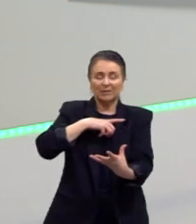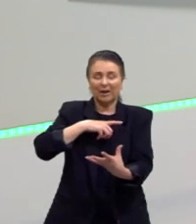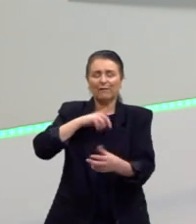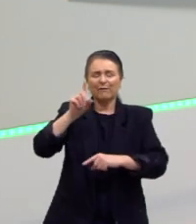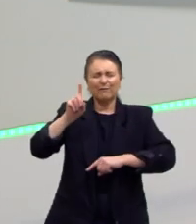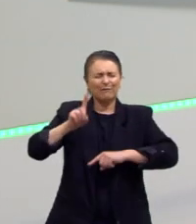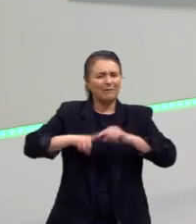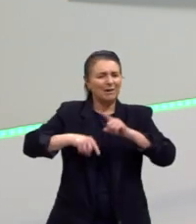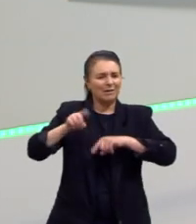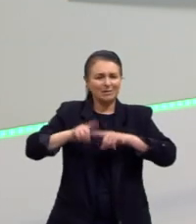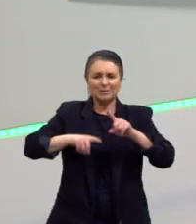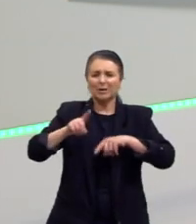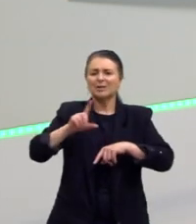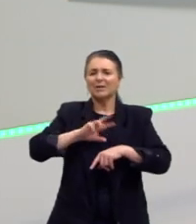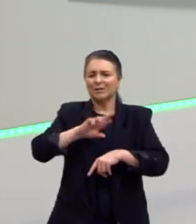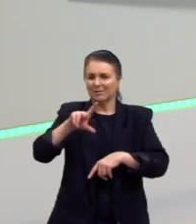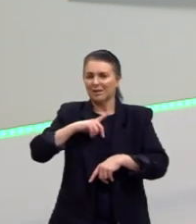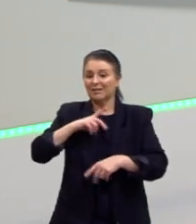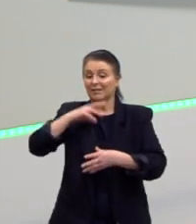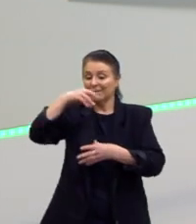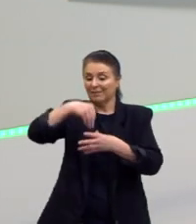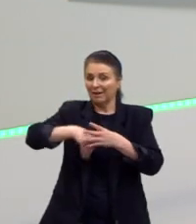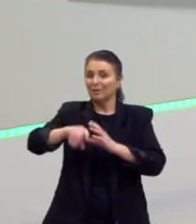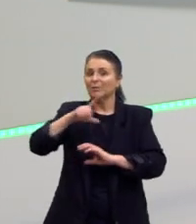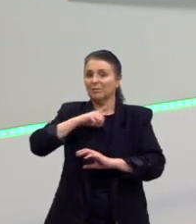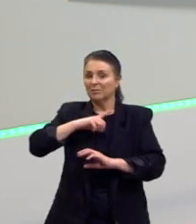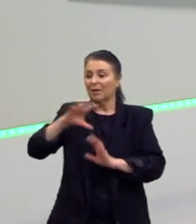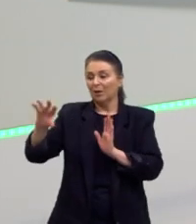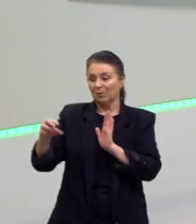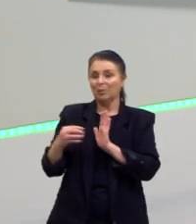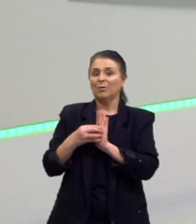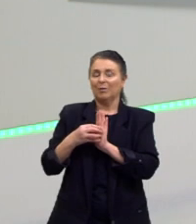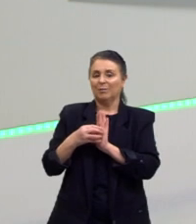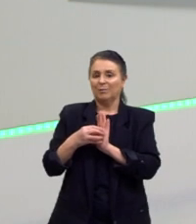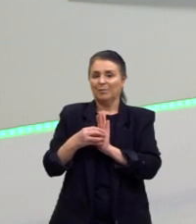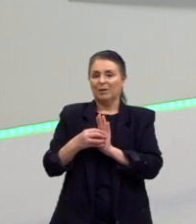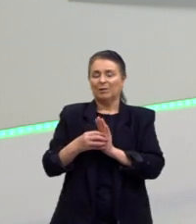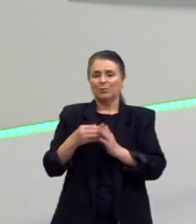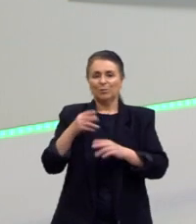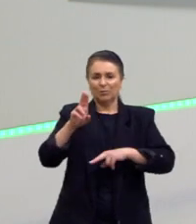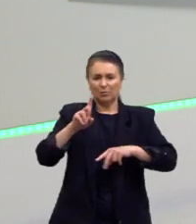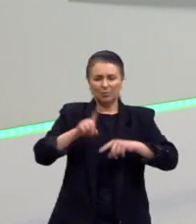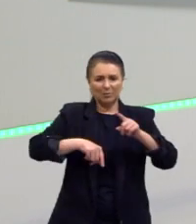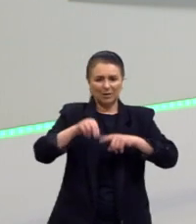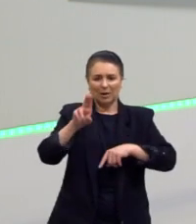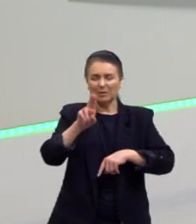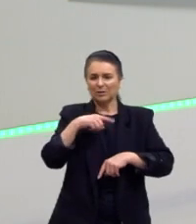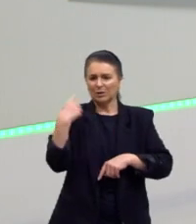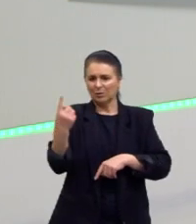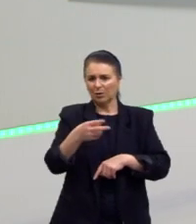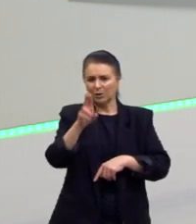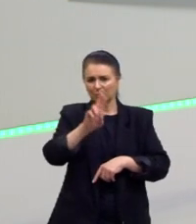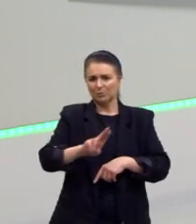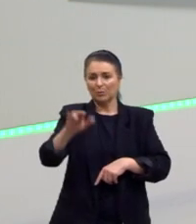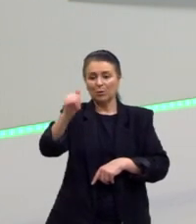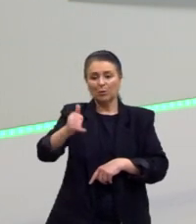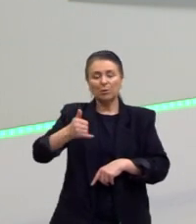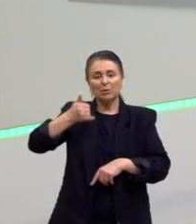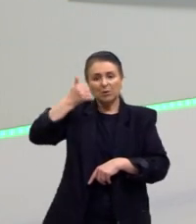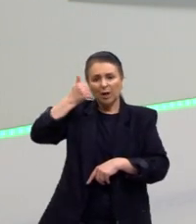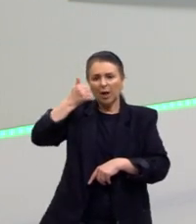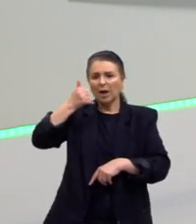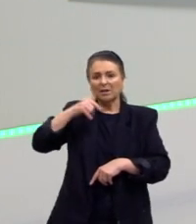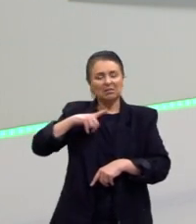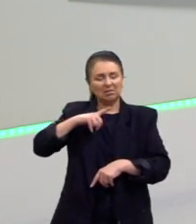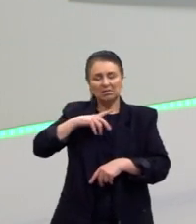é muito difícil tu não encontrar um ímã dentro. Vai ter um ímã. Em algum lugar vai ter algum ímã, né? O nosso celular, inclusive, é cheio